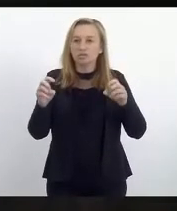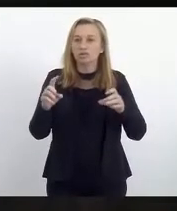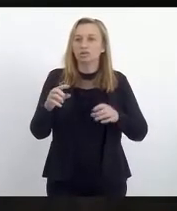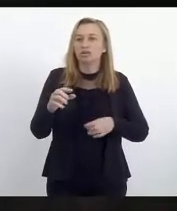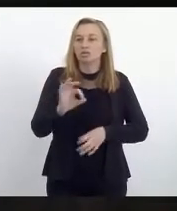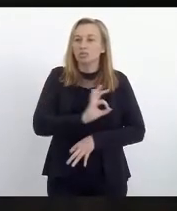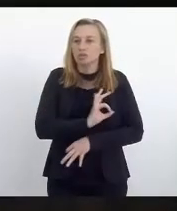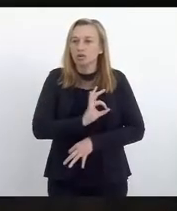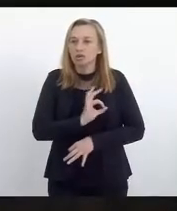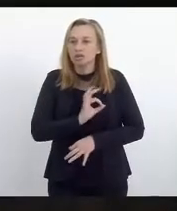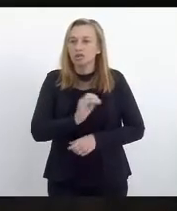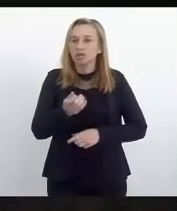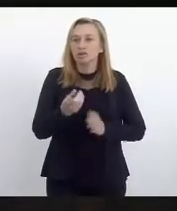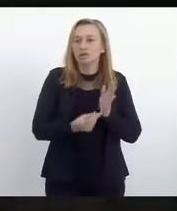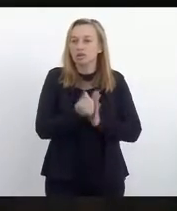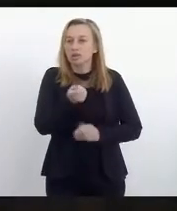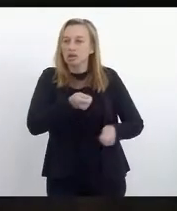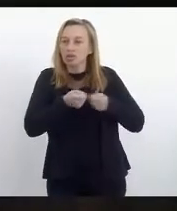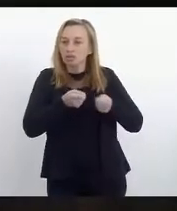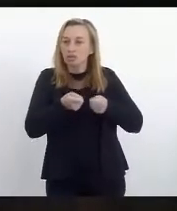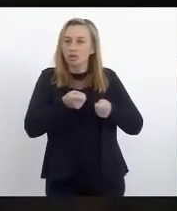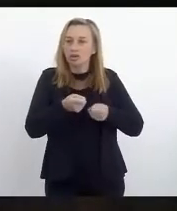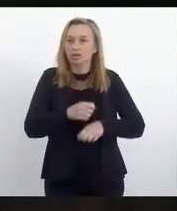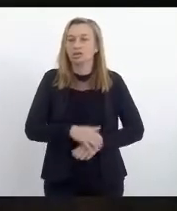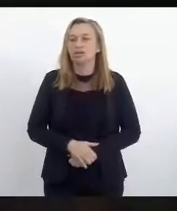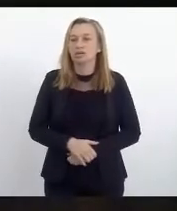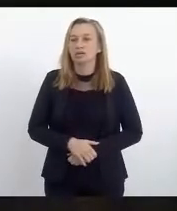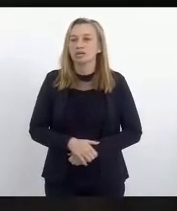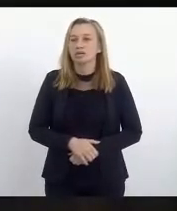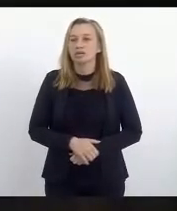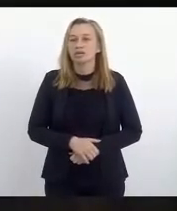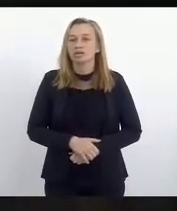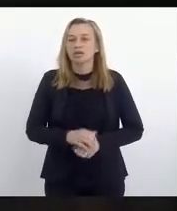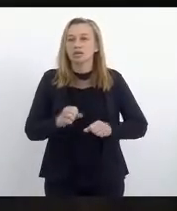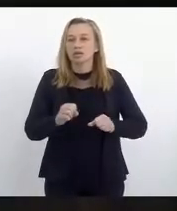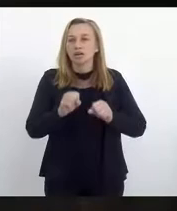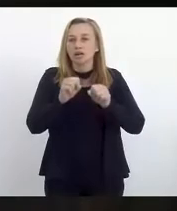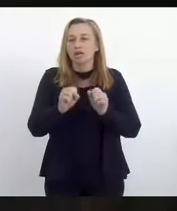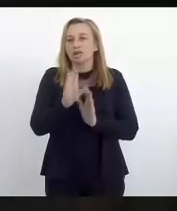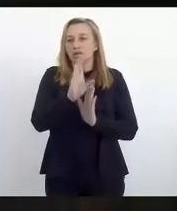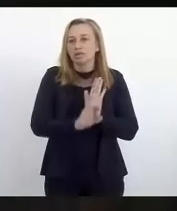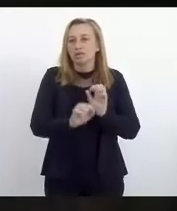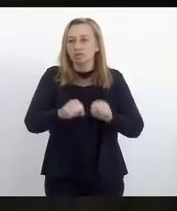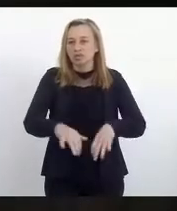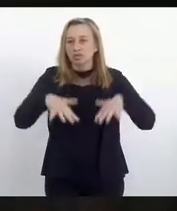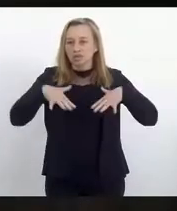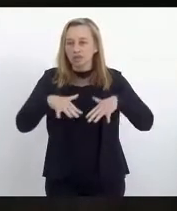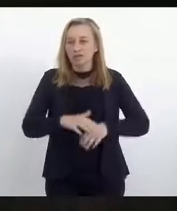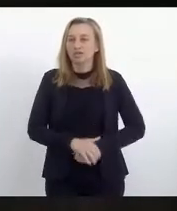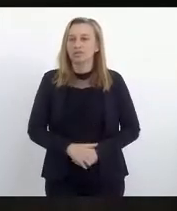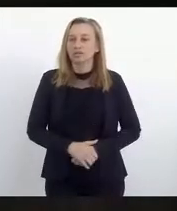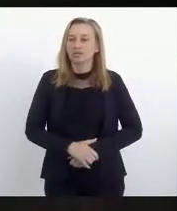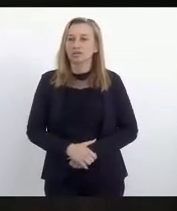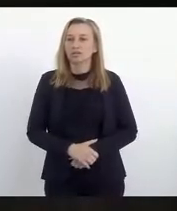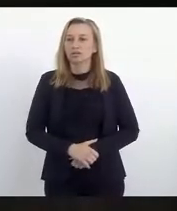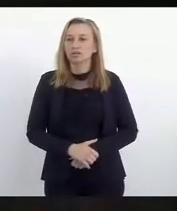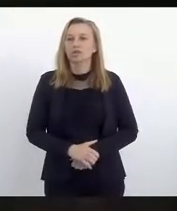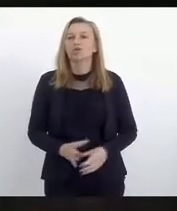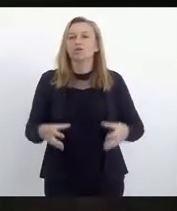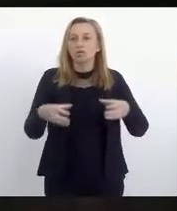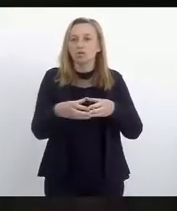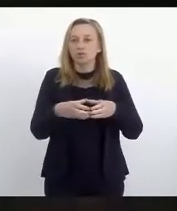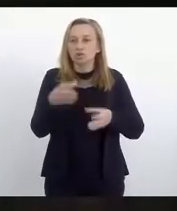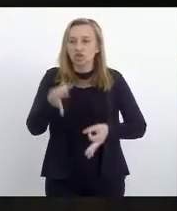Polícia e de Orçamento, Finanças, Fiscalização Financeira e Controle. As emendas de plenário. Para emitir parecer pela Comissão